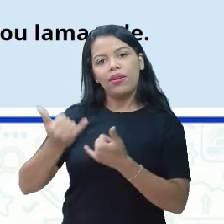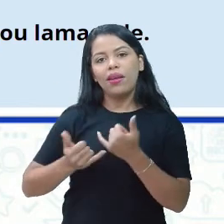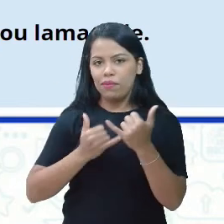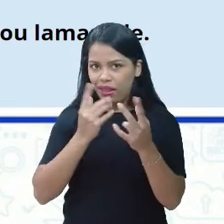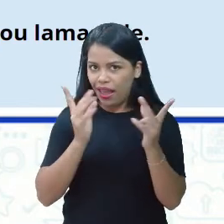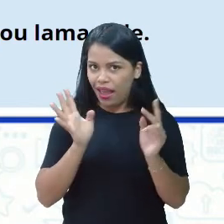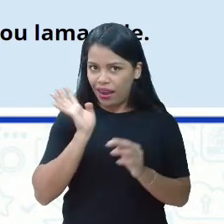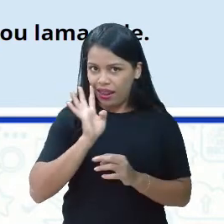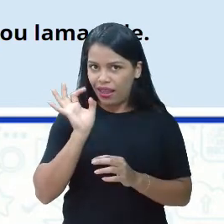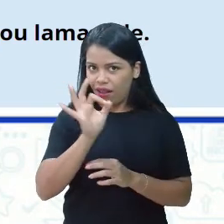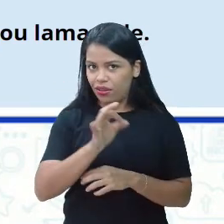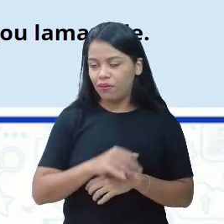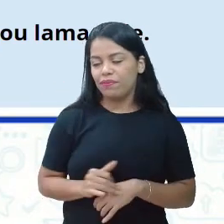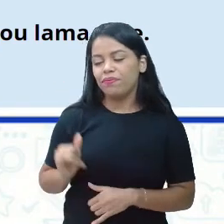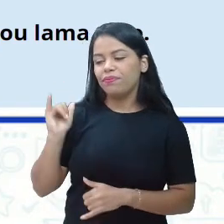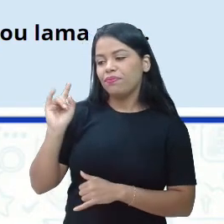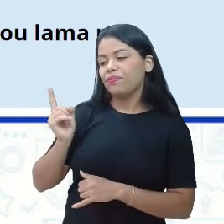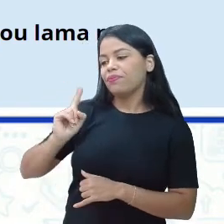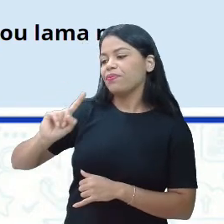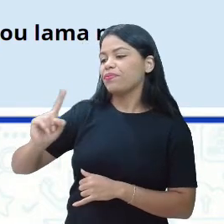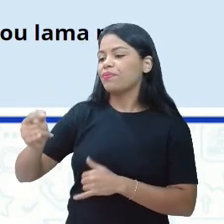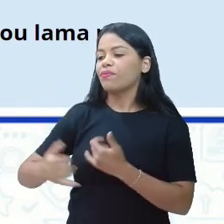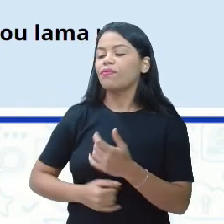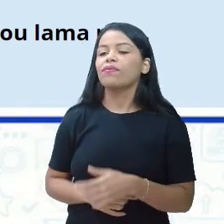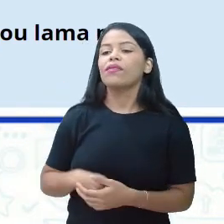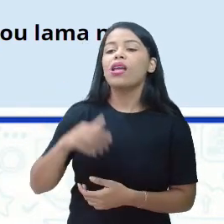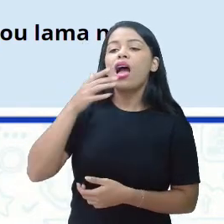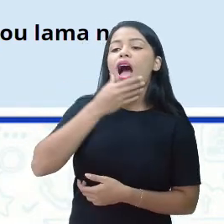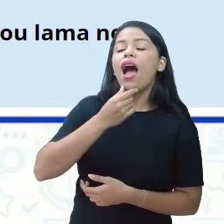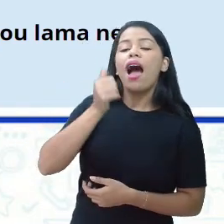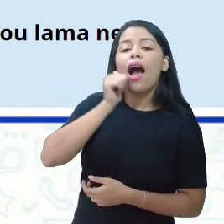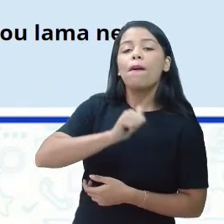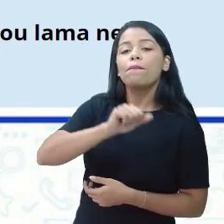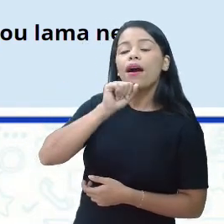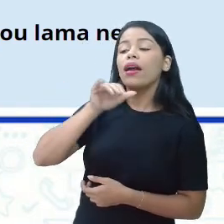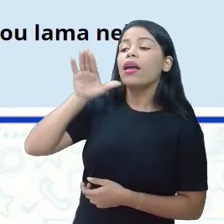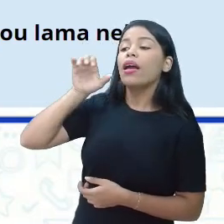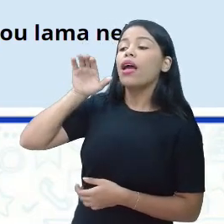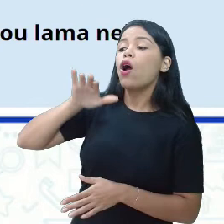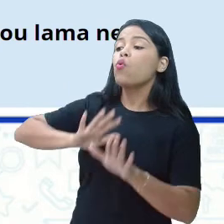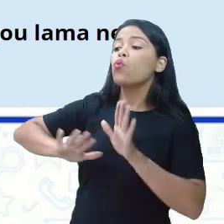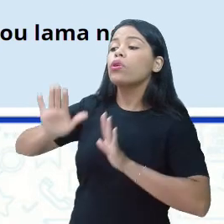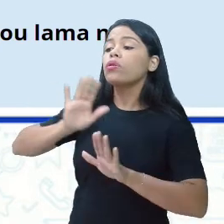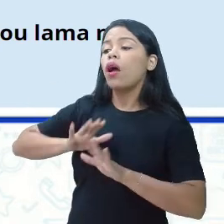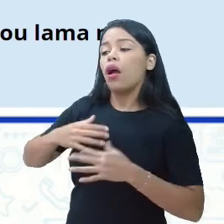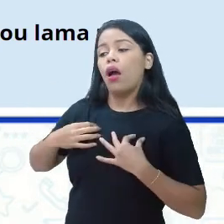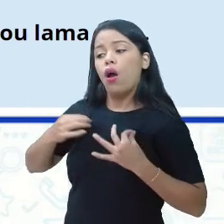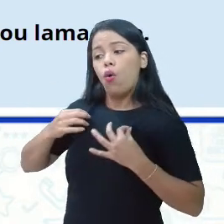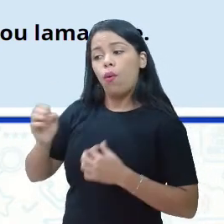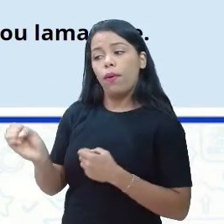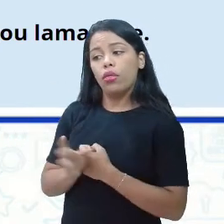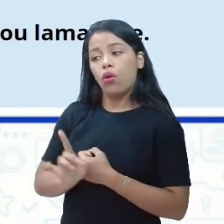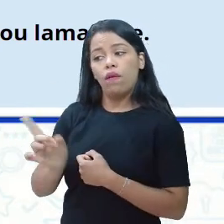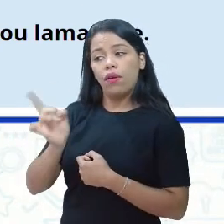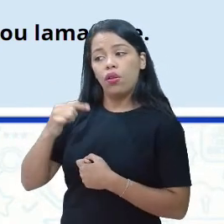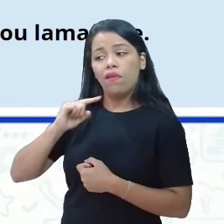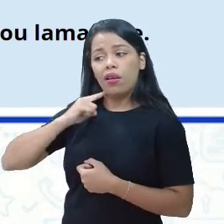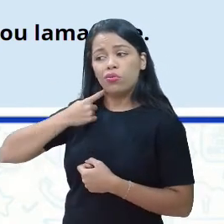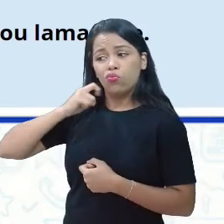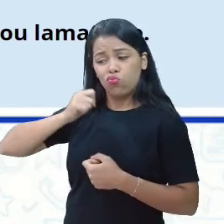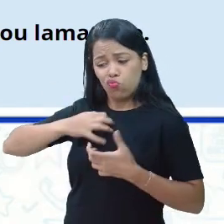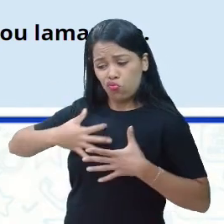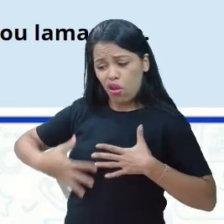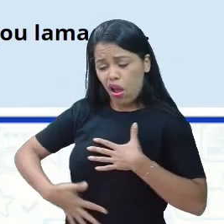né, pessoal? E aí a mãe avisou: cuidado, a roupa é nova, não vá se